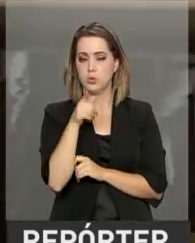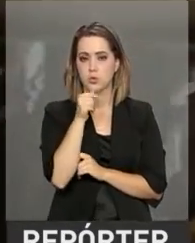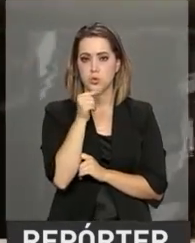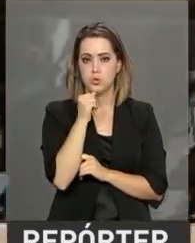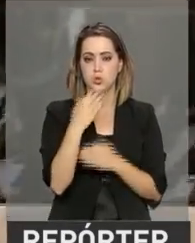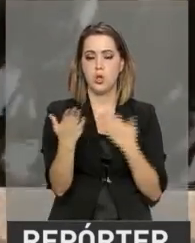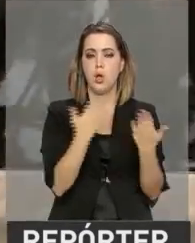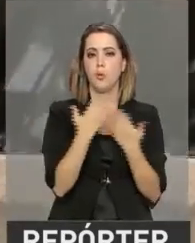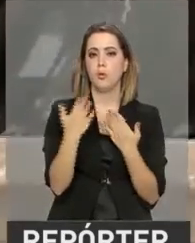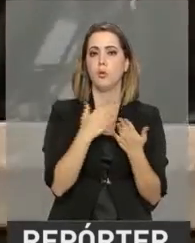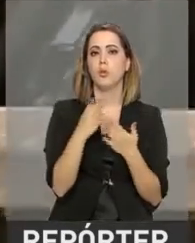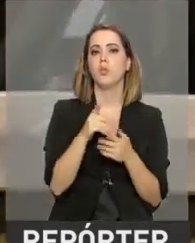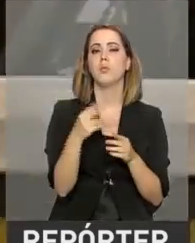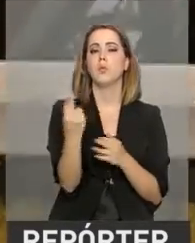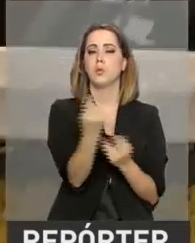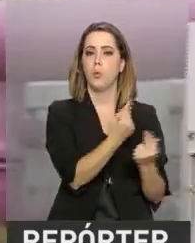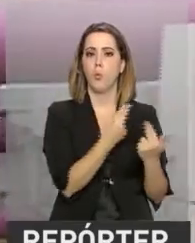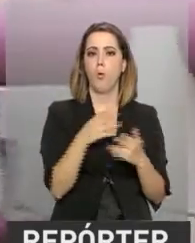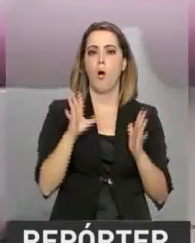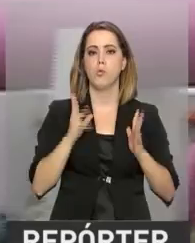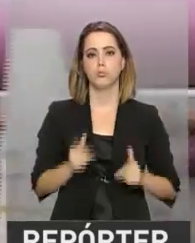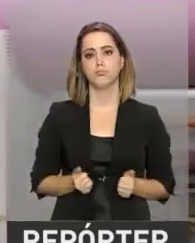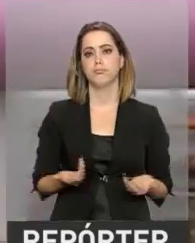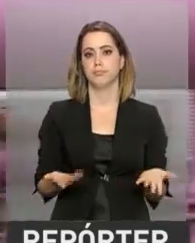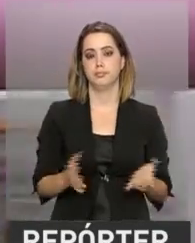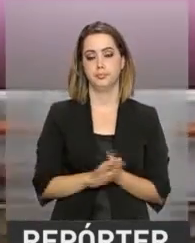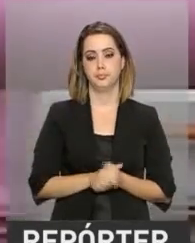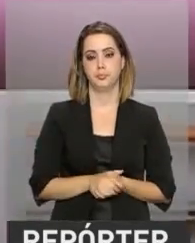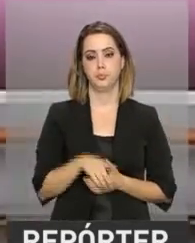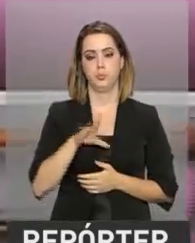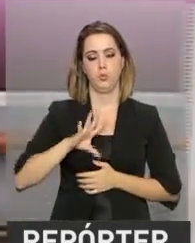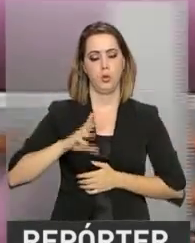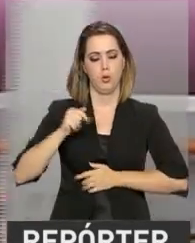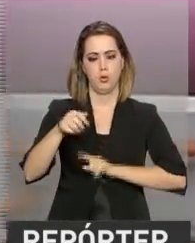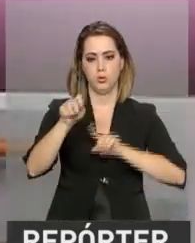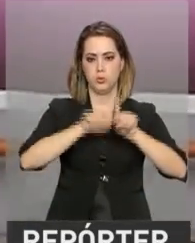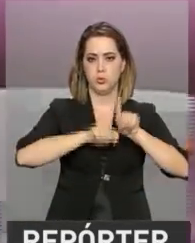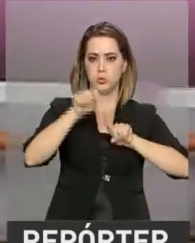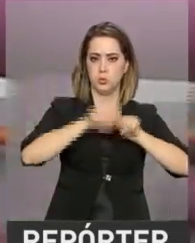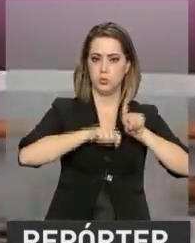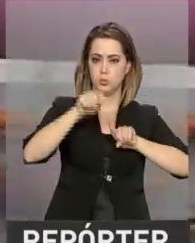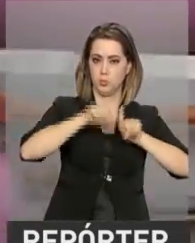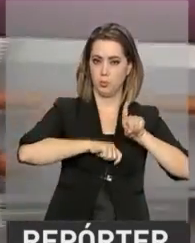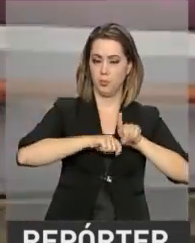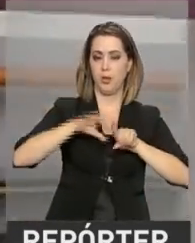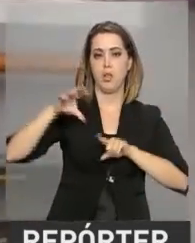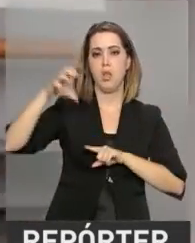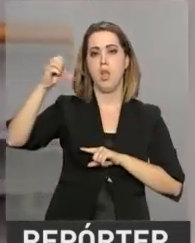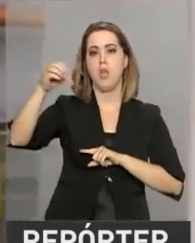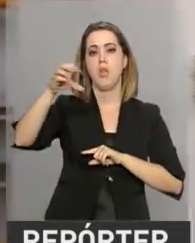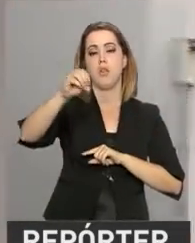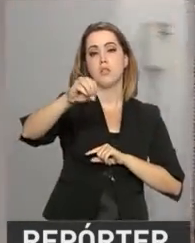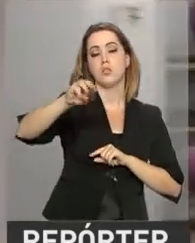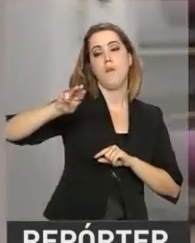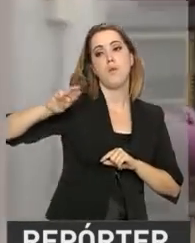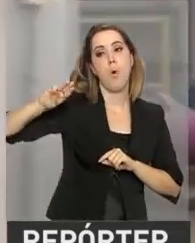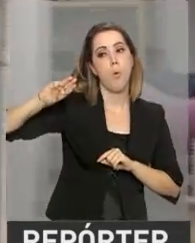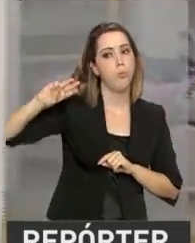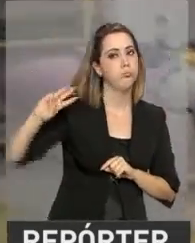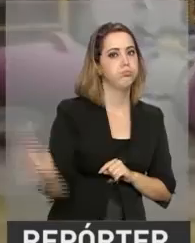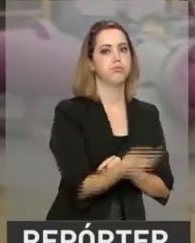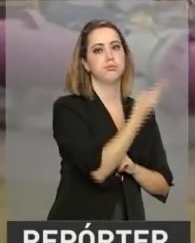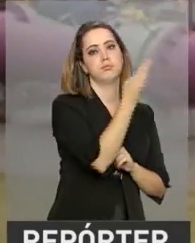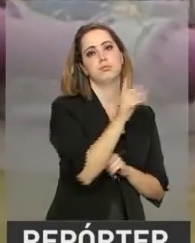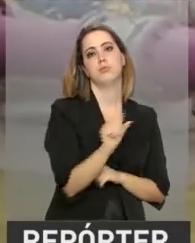economizado para o consumo humano todo mês esses tanques produzem cerca de 900 milhões de litros de água de